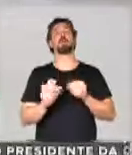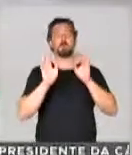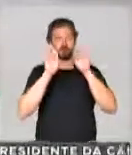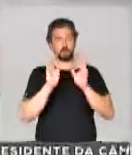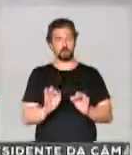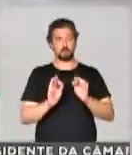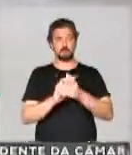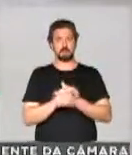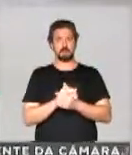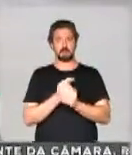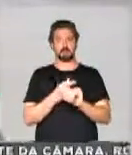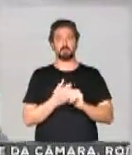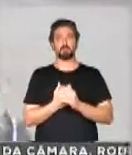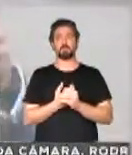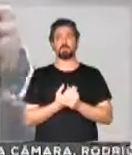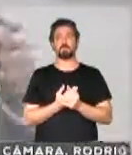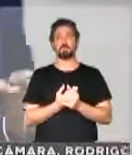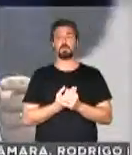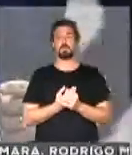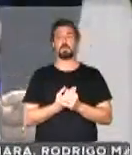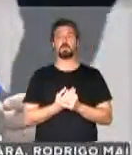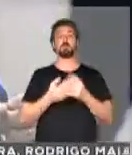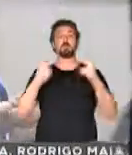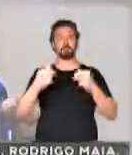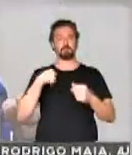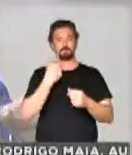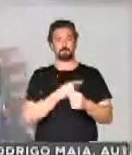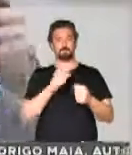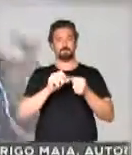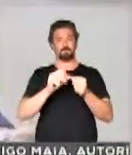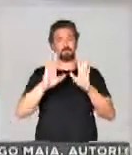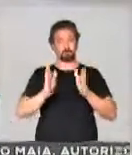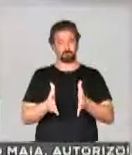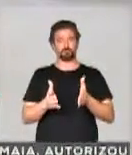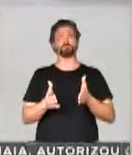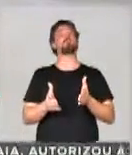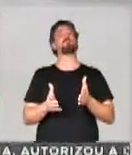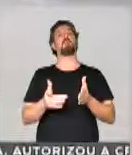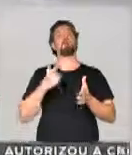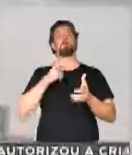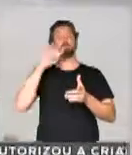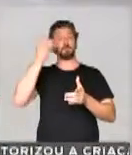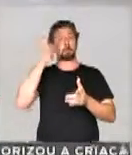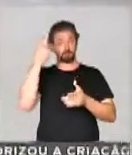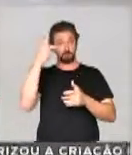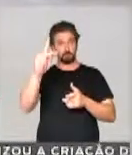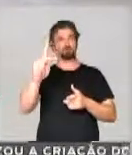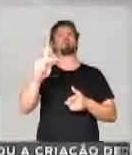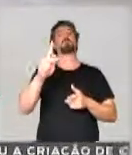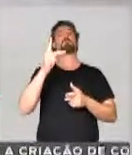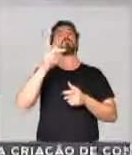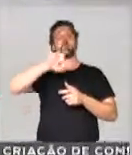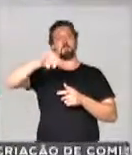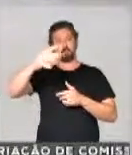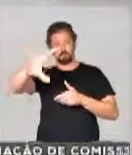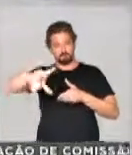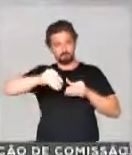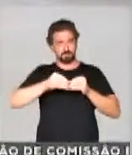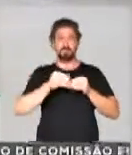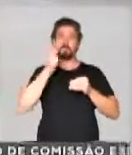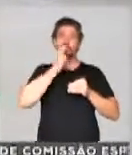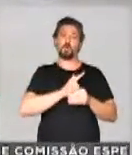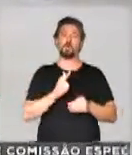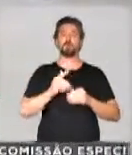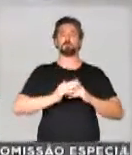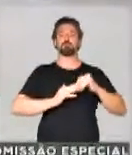ter certeza que nós, assim como já temos feito, contaremos com a sua experiência, com a sua bagagem política, para continuarmos